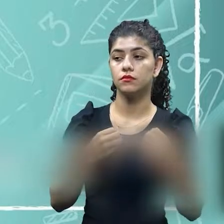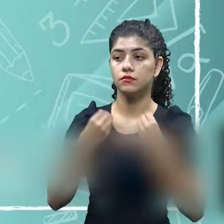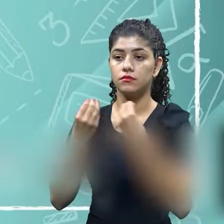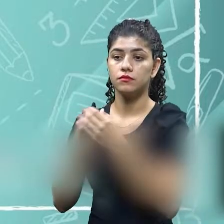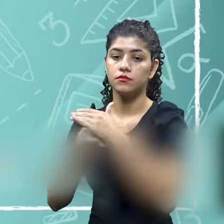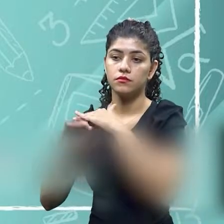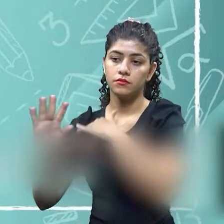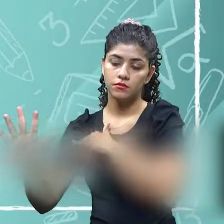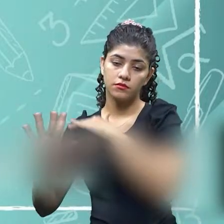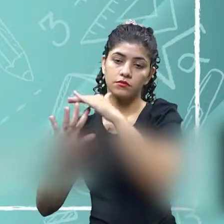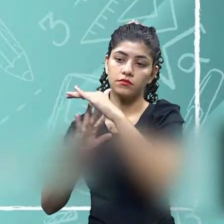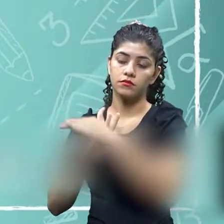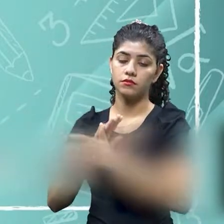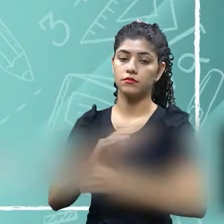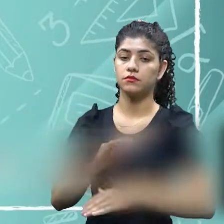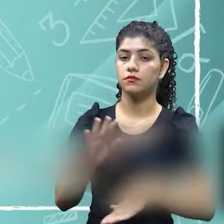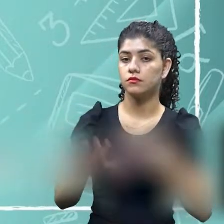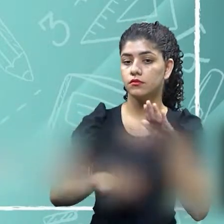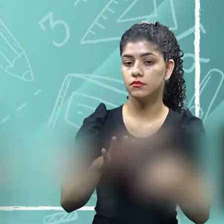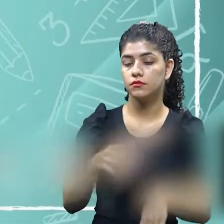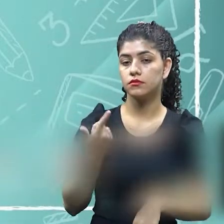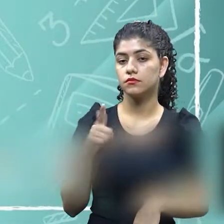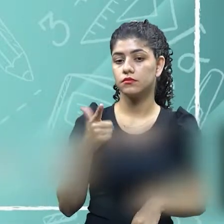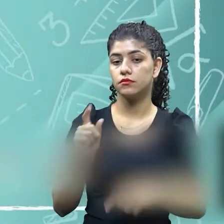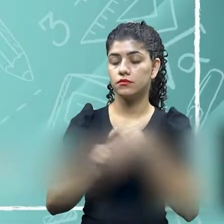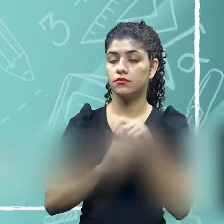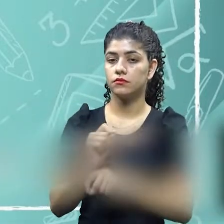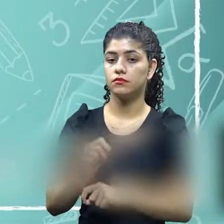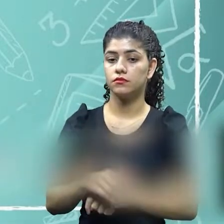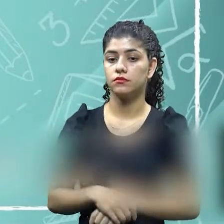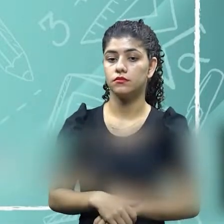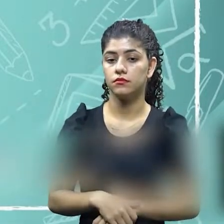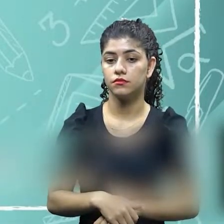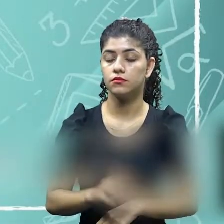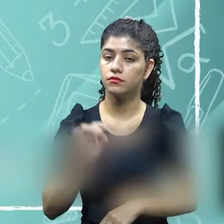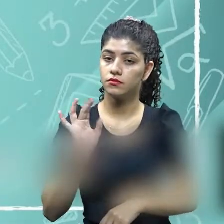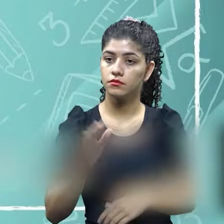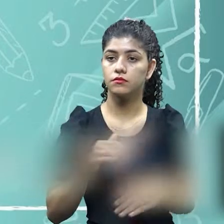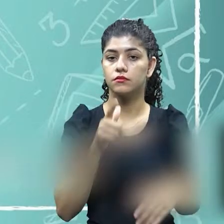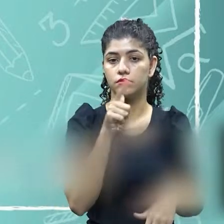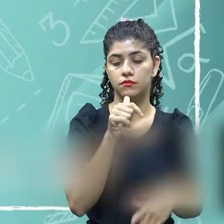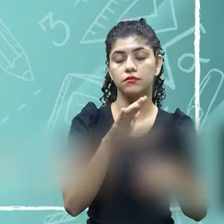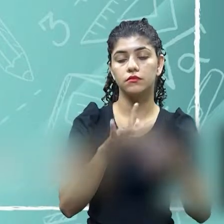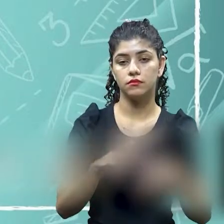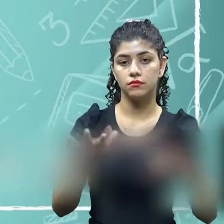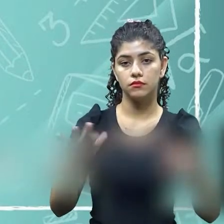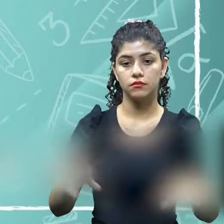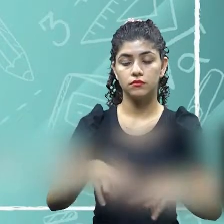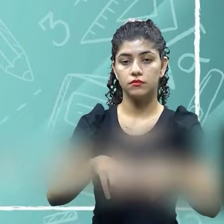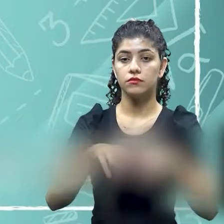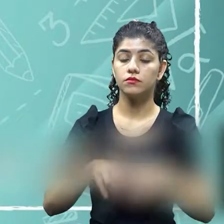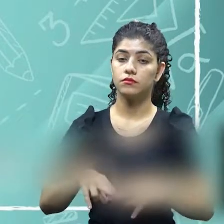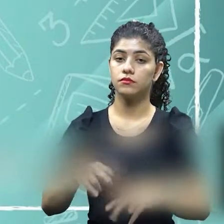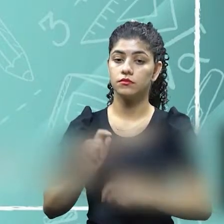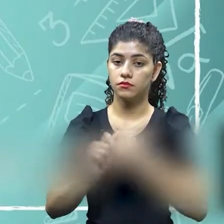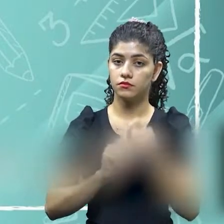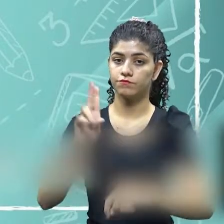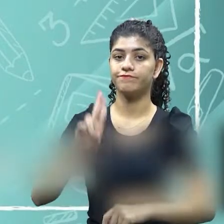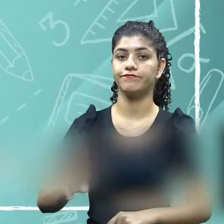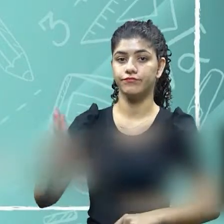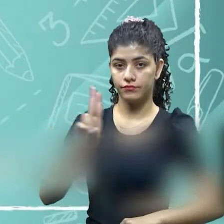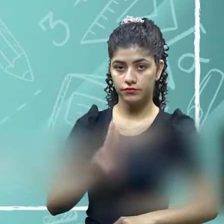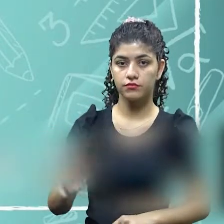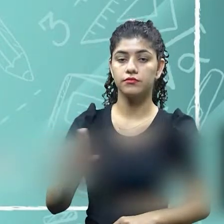seja, exportar produtos, importar, às vezes não temos o que outras vias a não ser a marítima. Então, por isso, ele